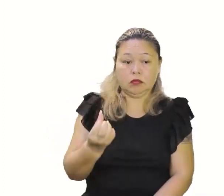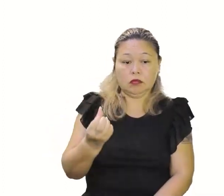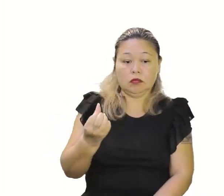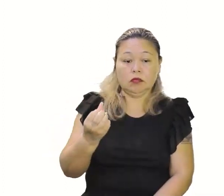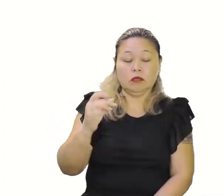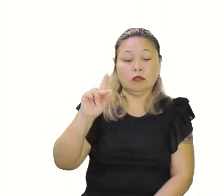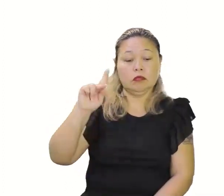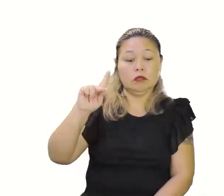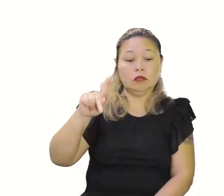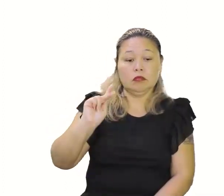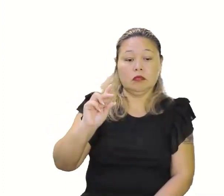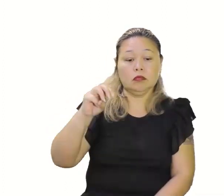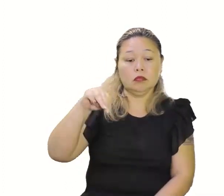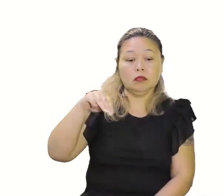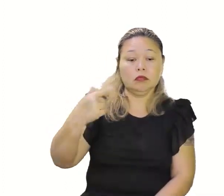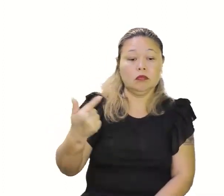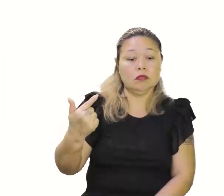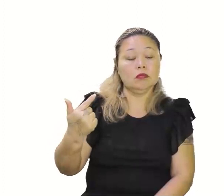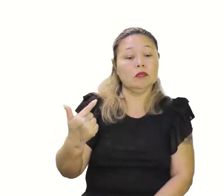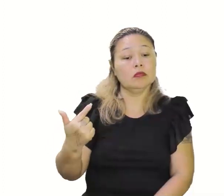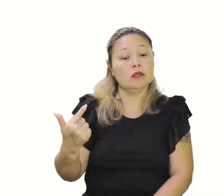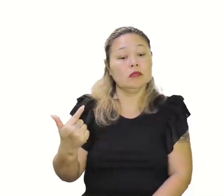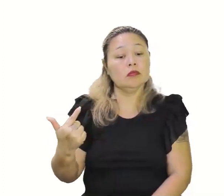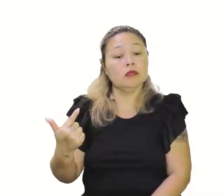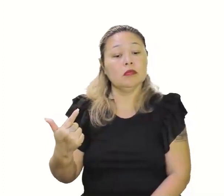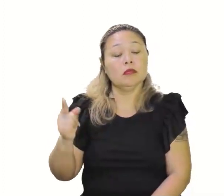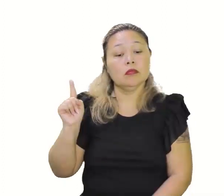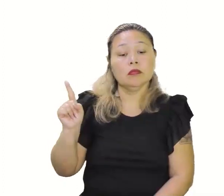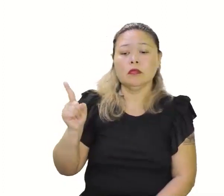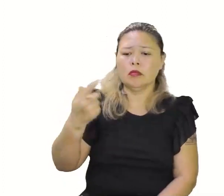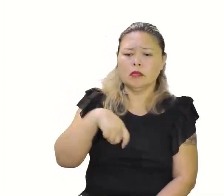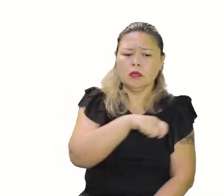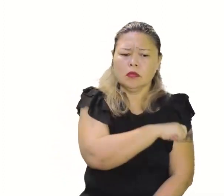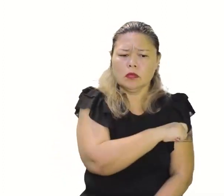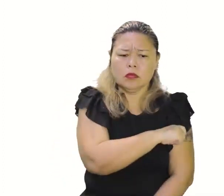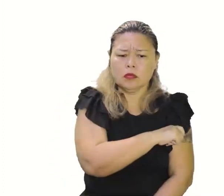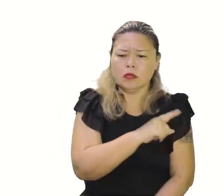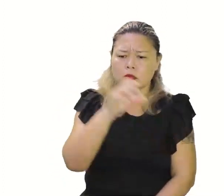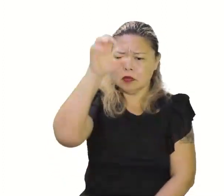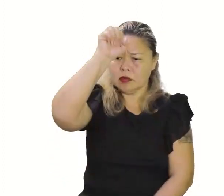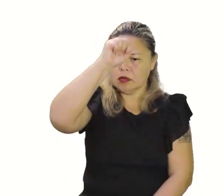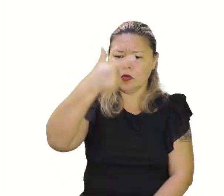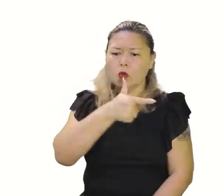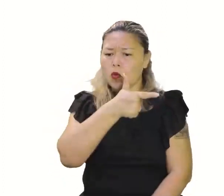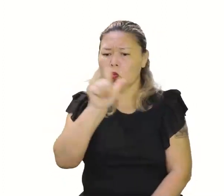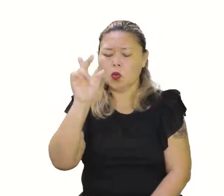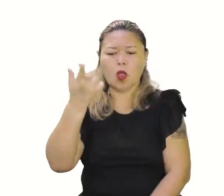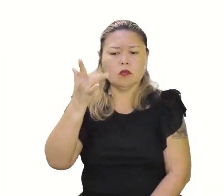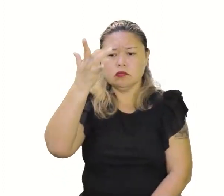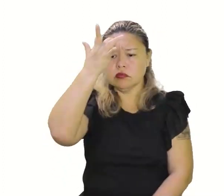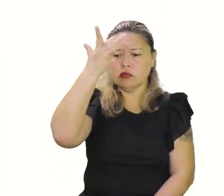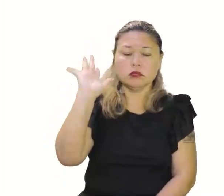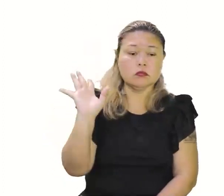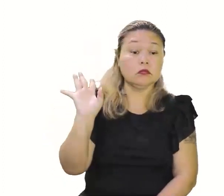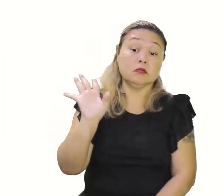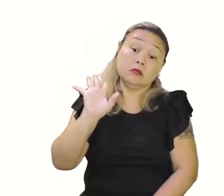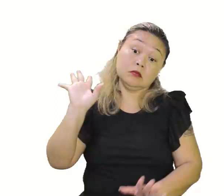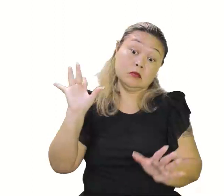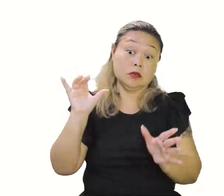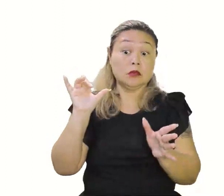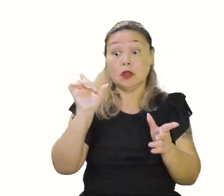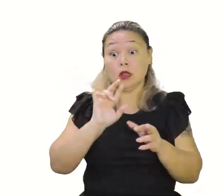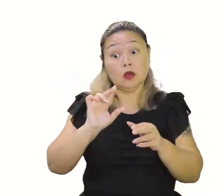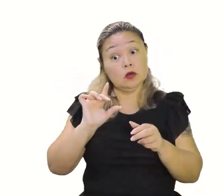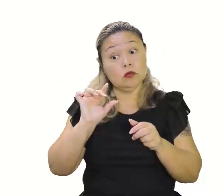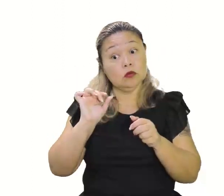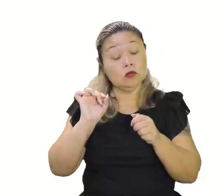4,06 quilômetros quadrados. Aí um aluno falou assim, mas eu aprendi de outro jeito, acho mais fácil. Então não muda. Claro.